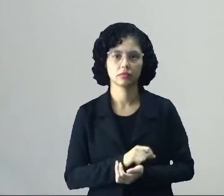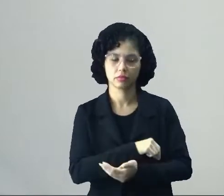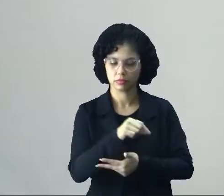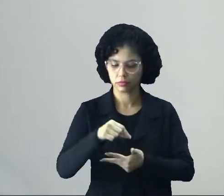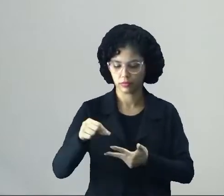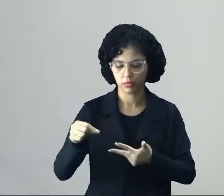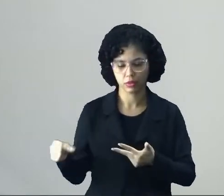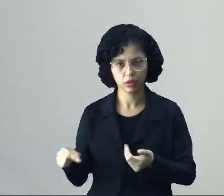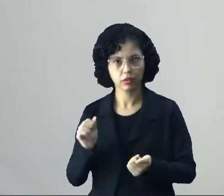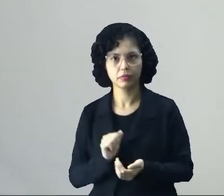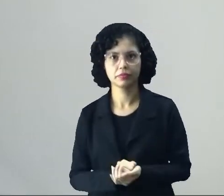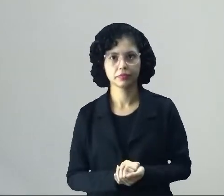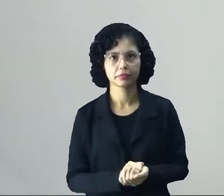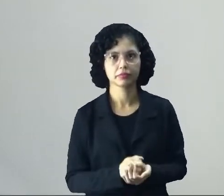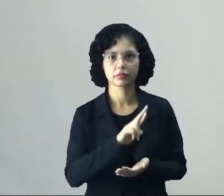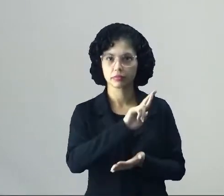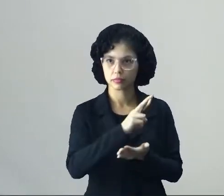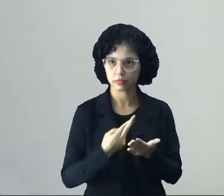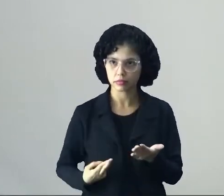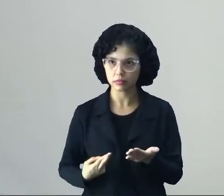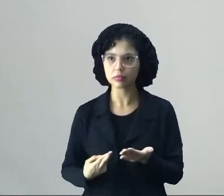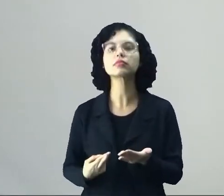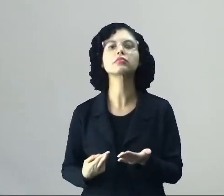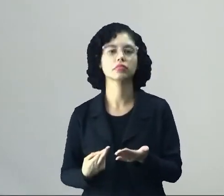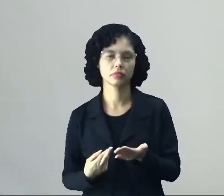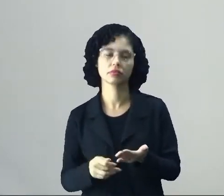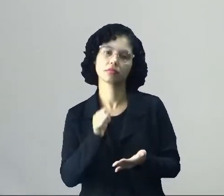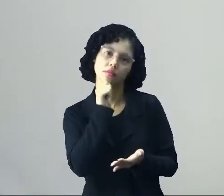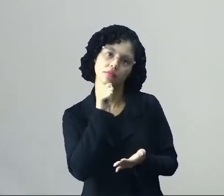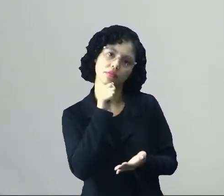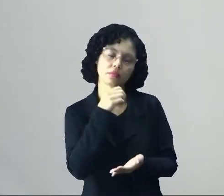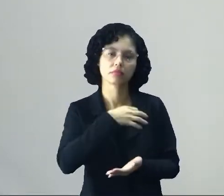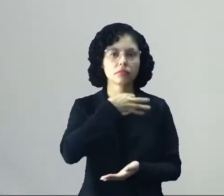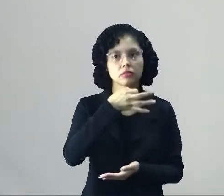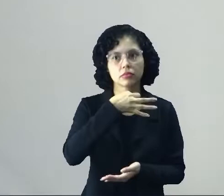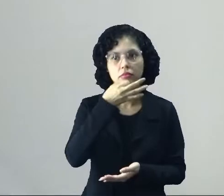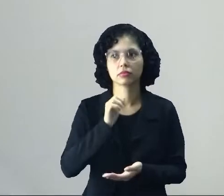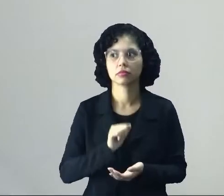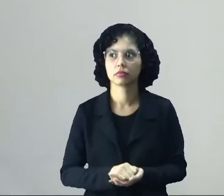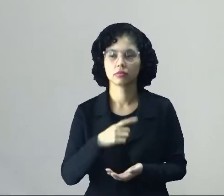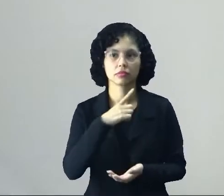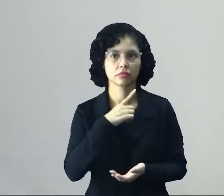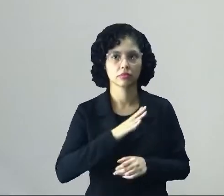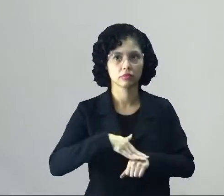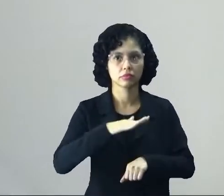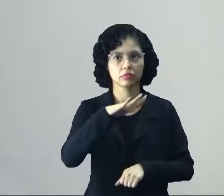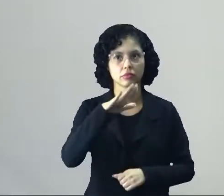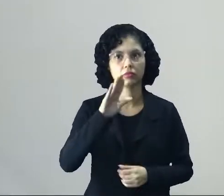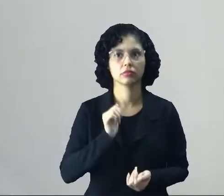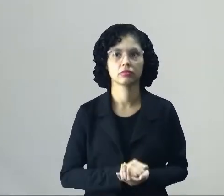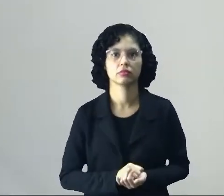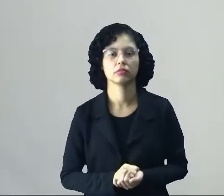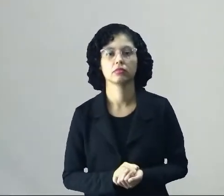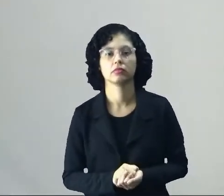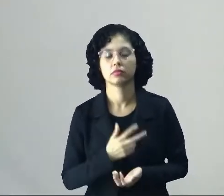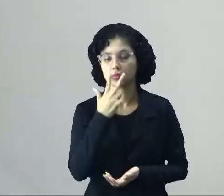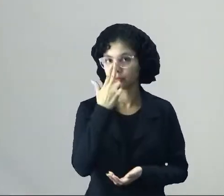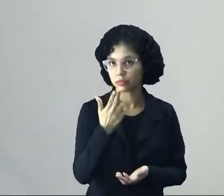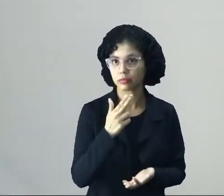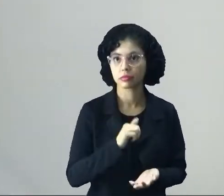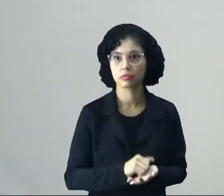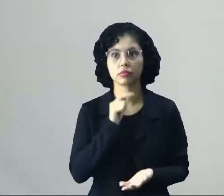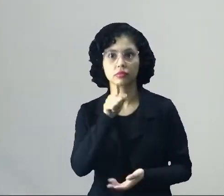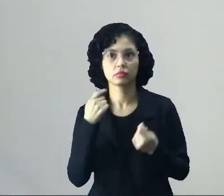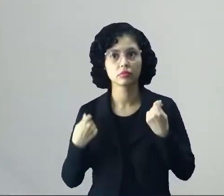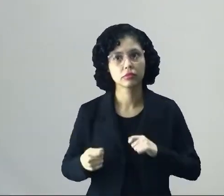Enem, principalmente na redação, os operadores argumentativos são os que mais aparecem,